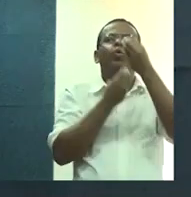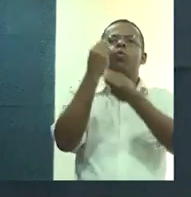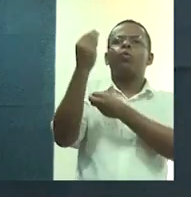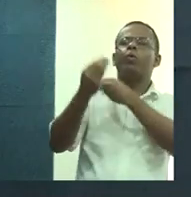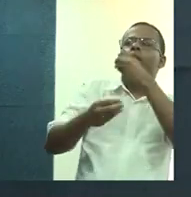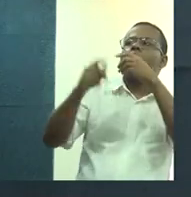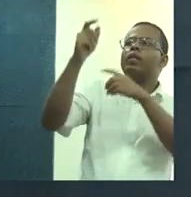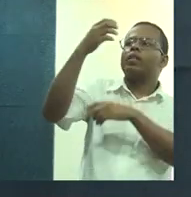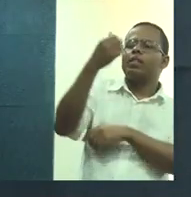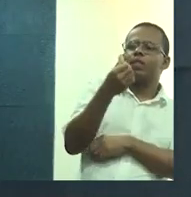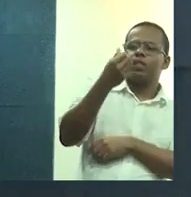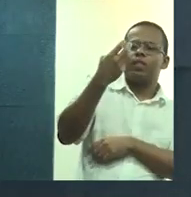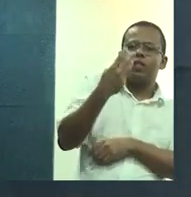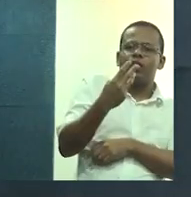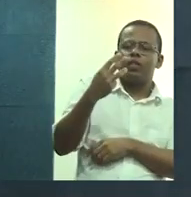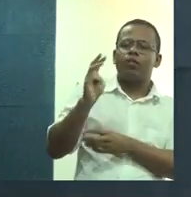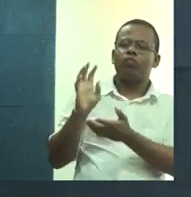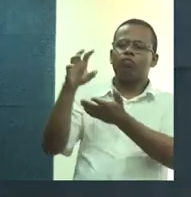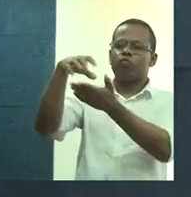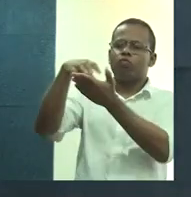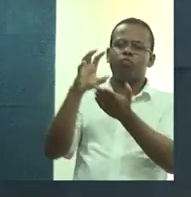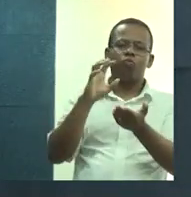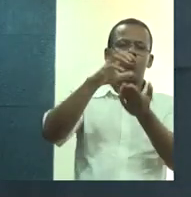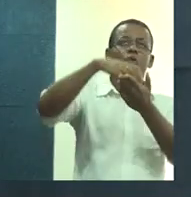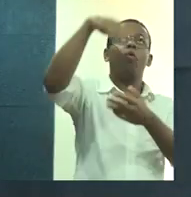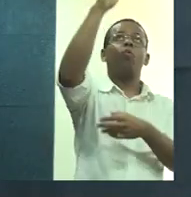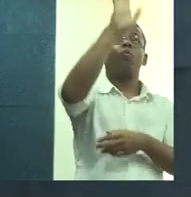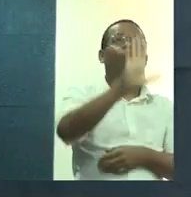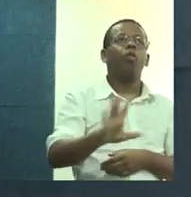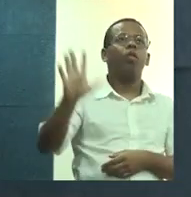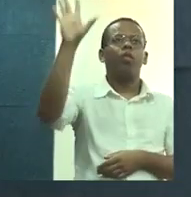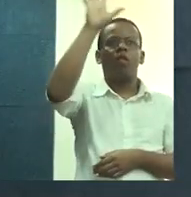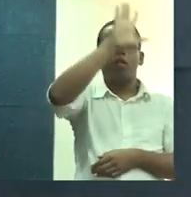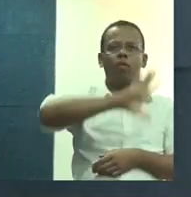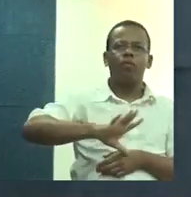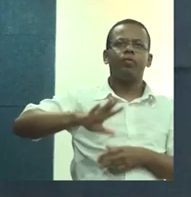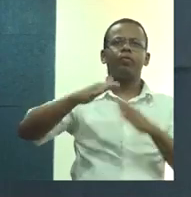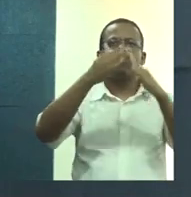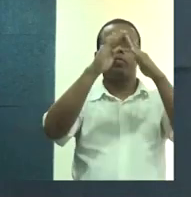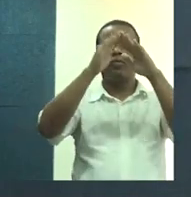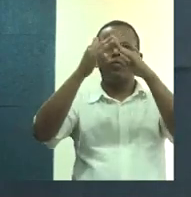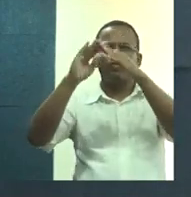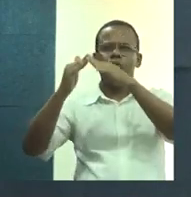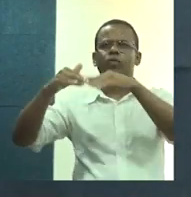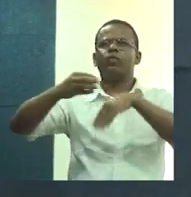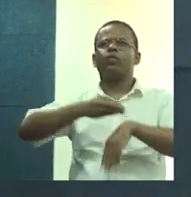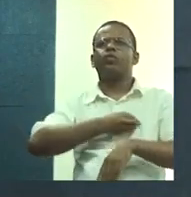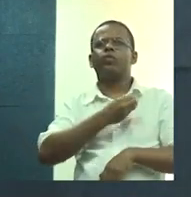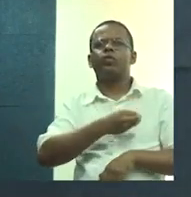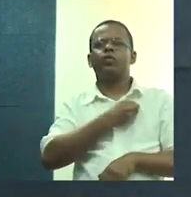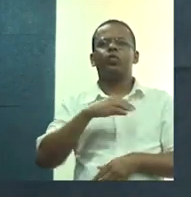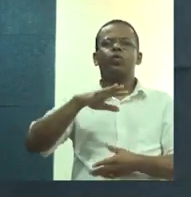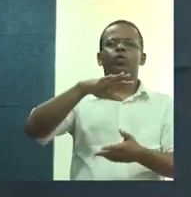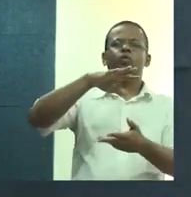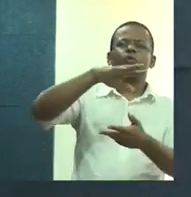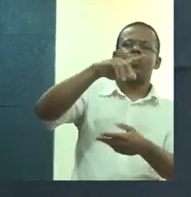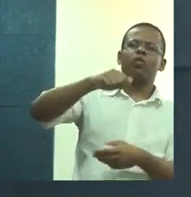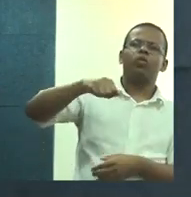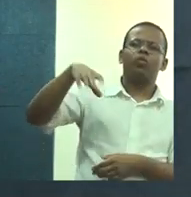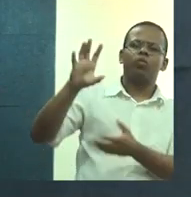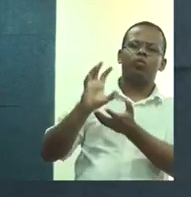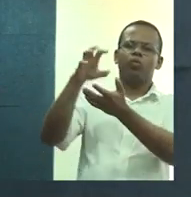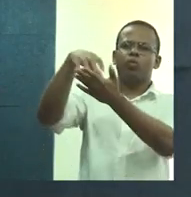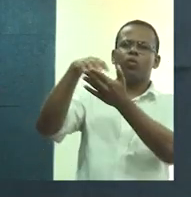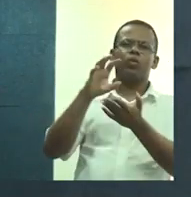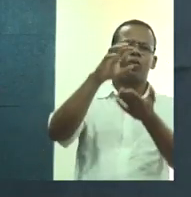das principais 63 concentrações urbanas do país esse vai ser o universo de atuação do Periferia viva esse universo é